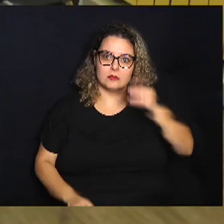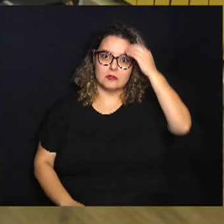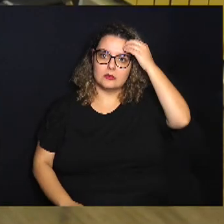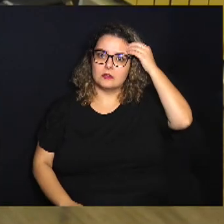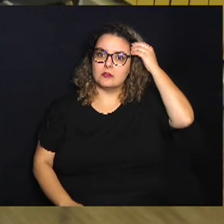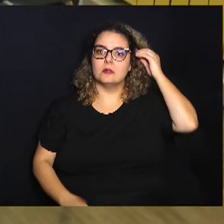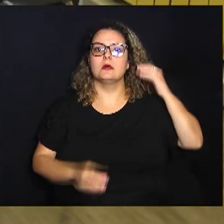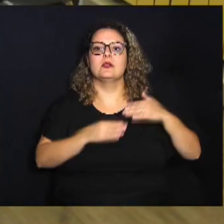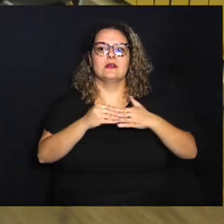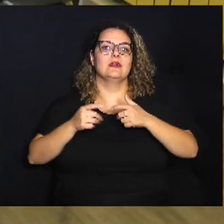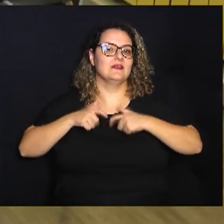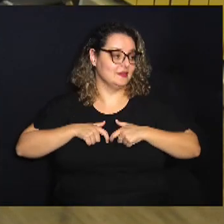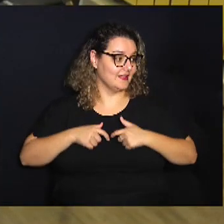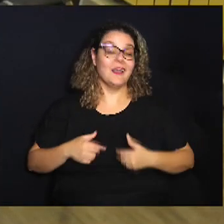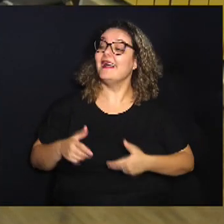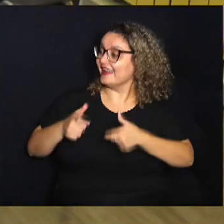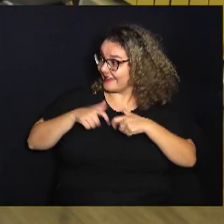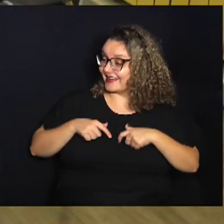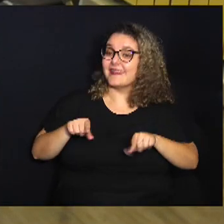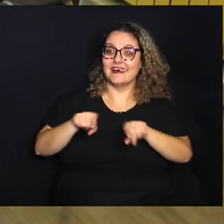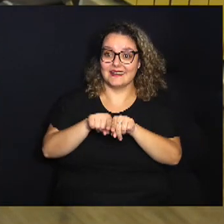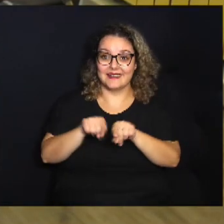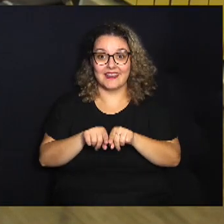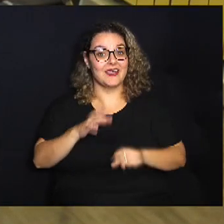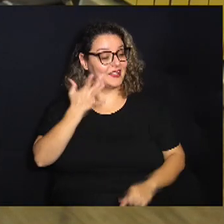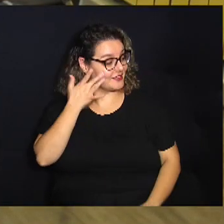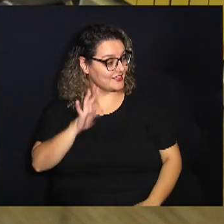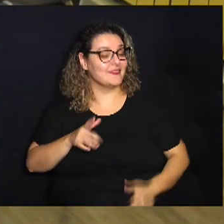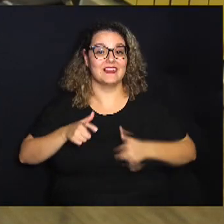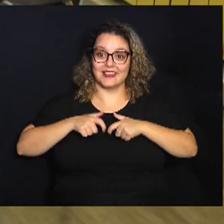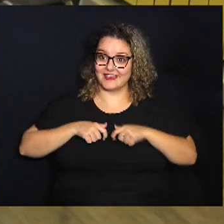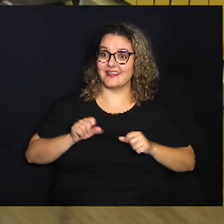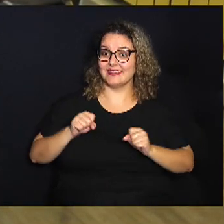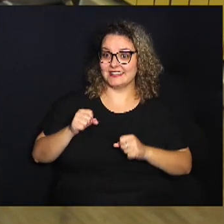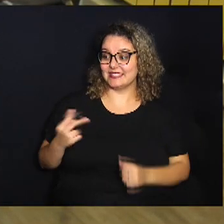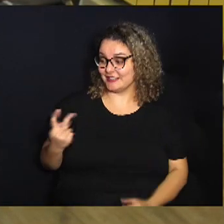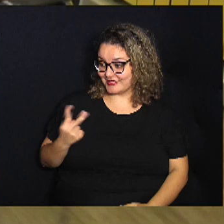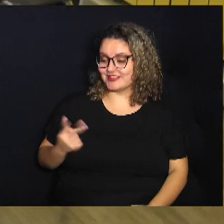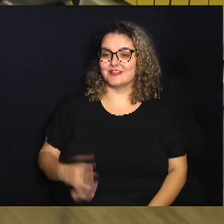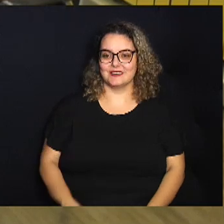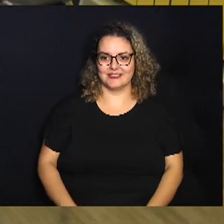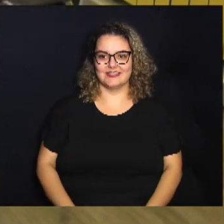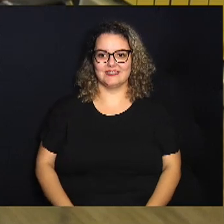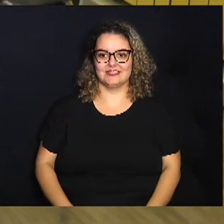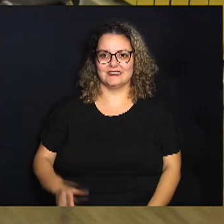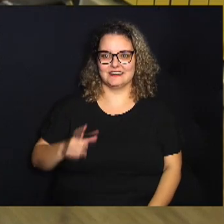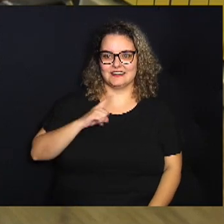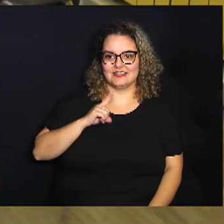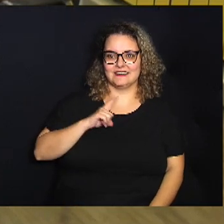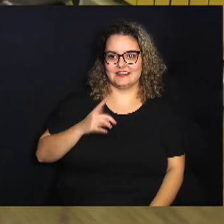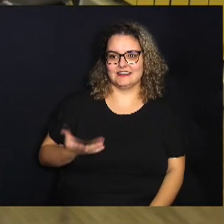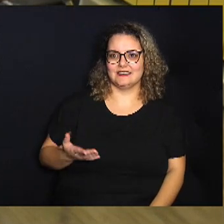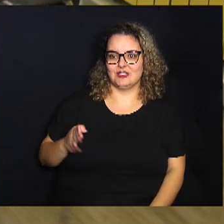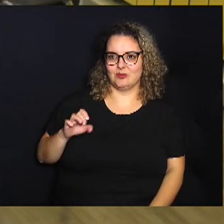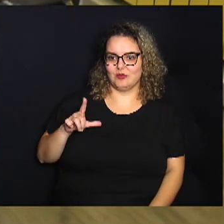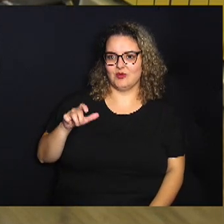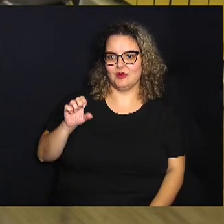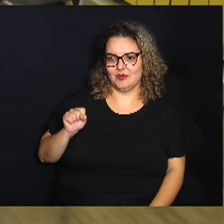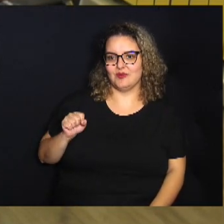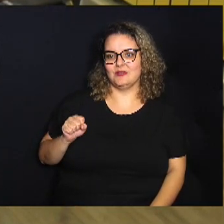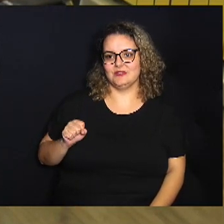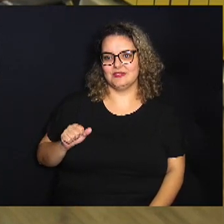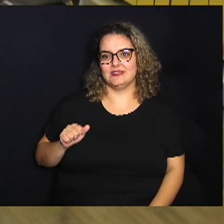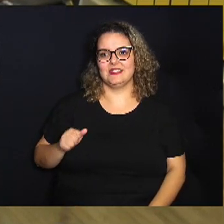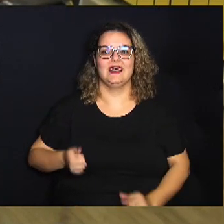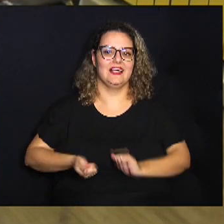né? Ganha também. Ah, que legal, não sabia. Ganha. Que bacana. Então, legal. E agora até tem bolsa atleta para guia. Ah,